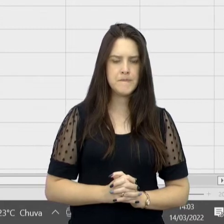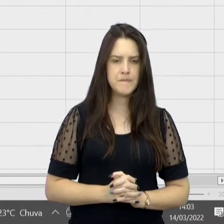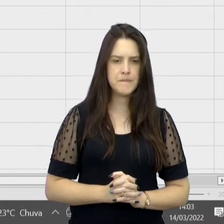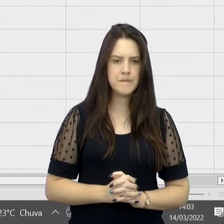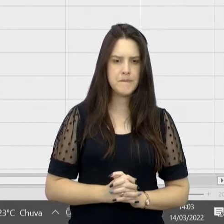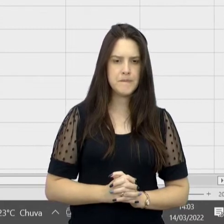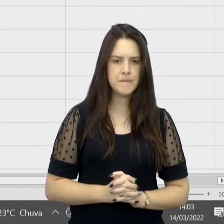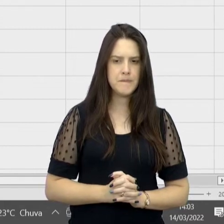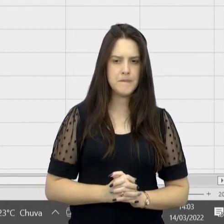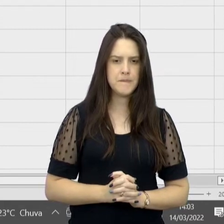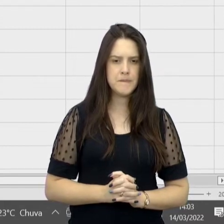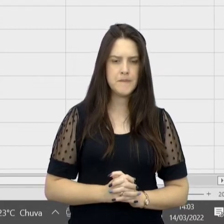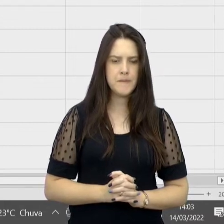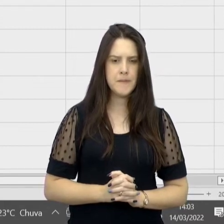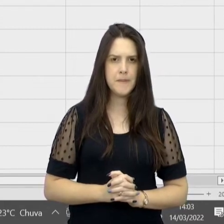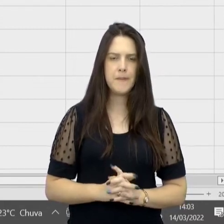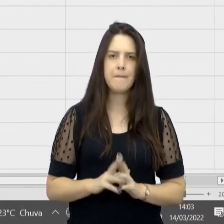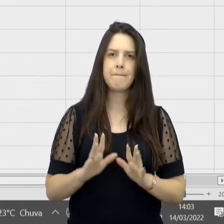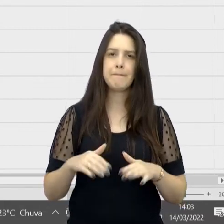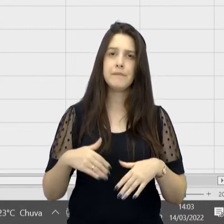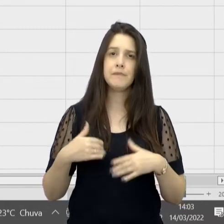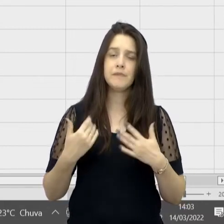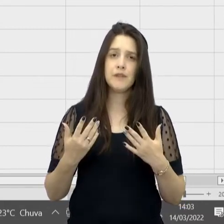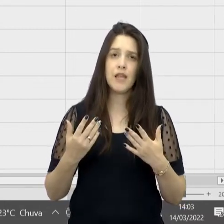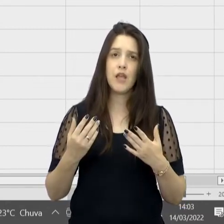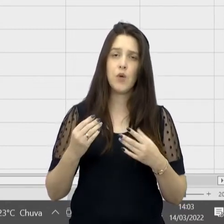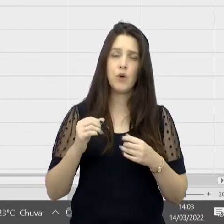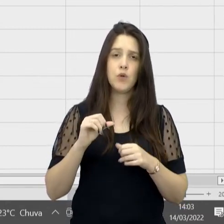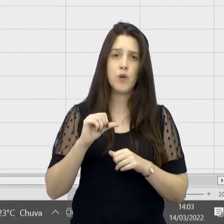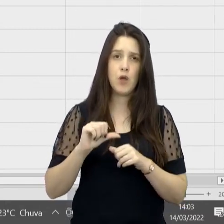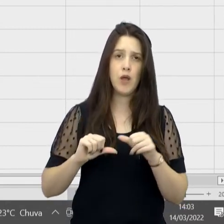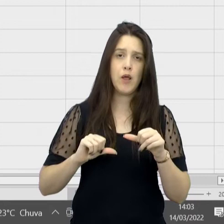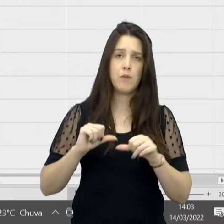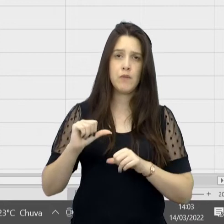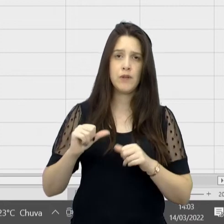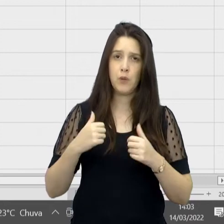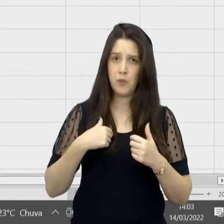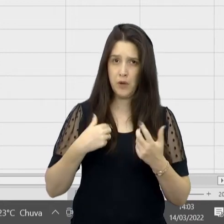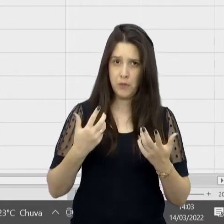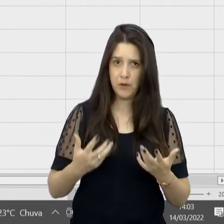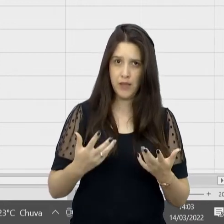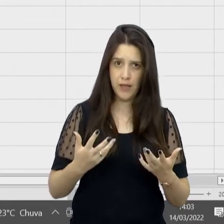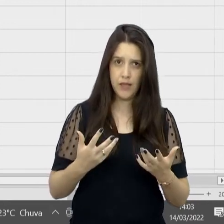Agora foi. E aí, quando eu altero qualquer